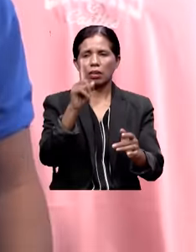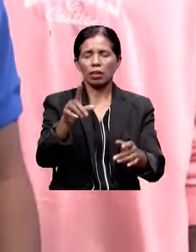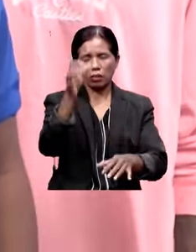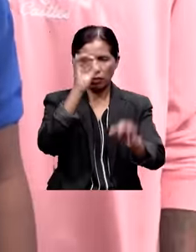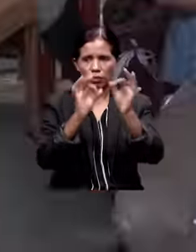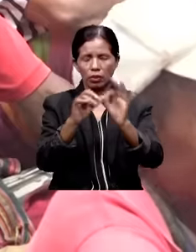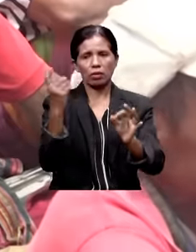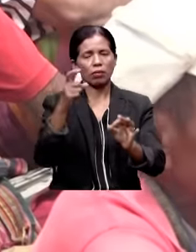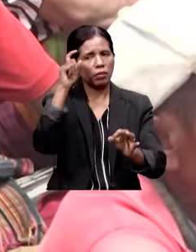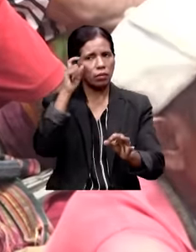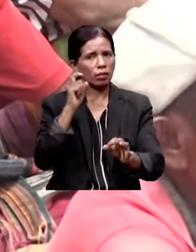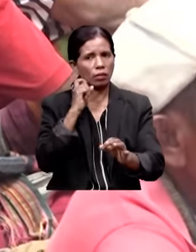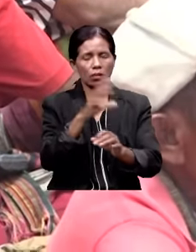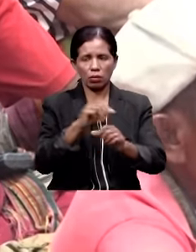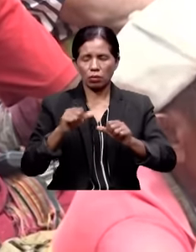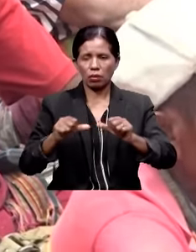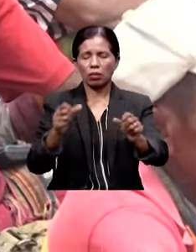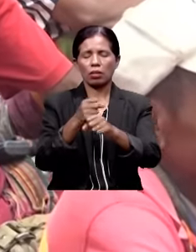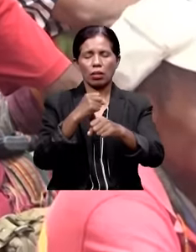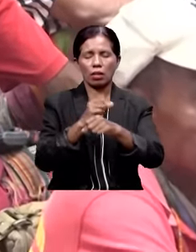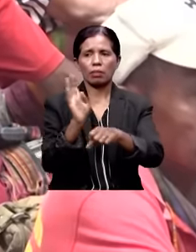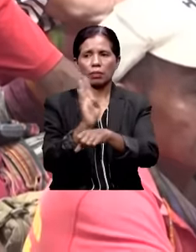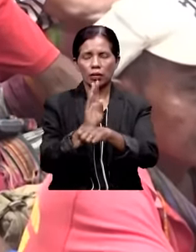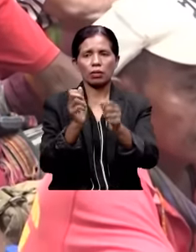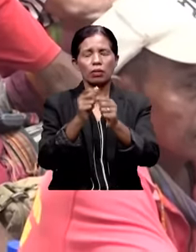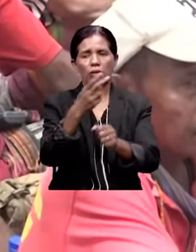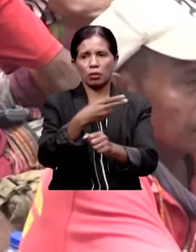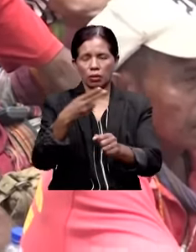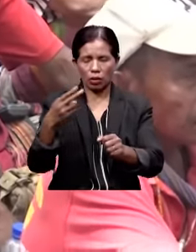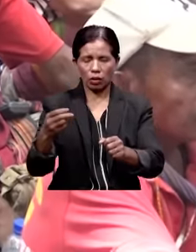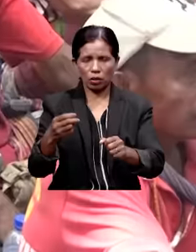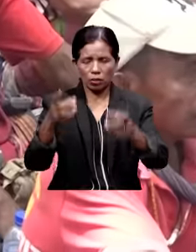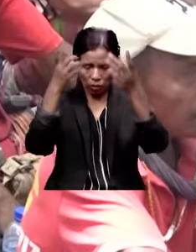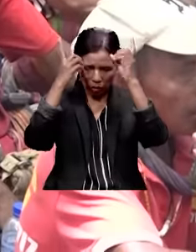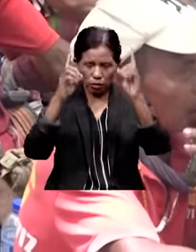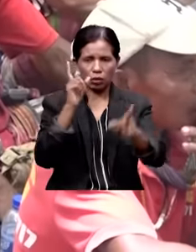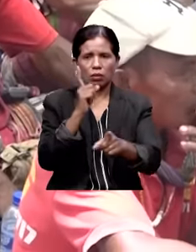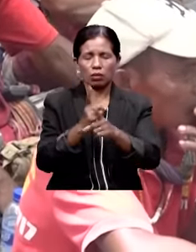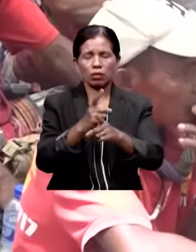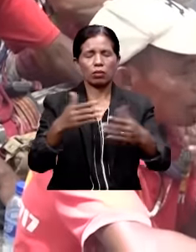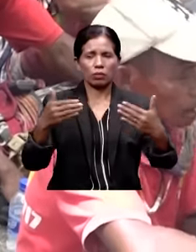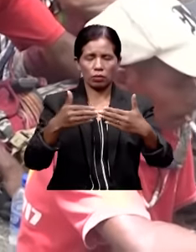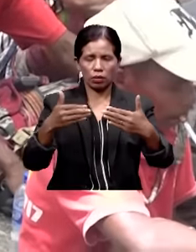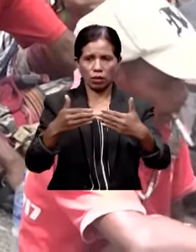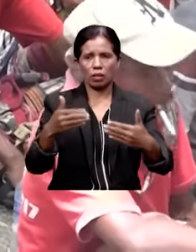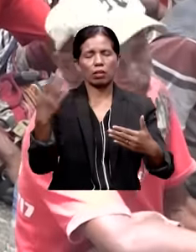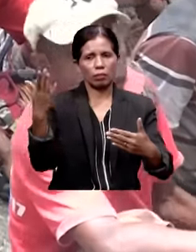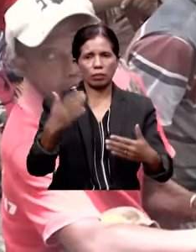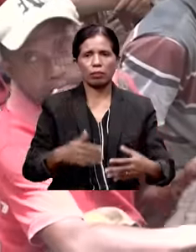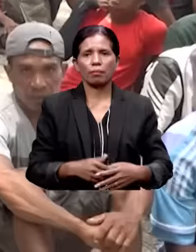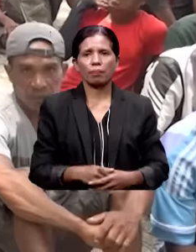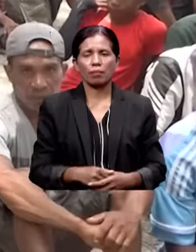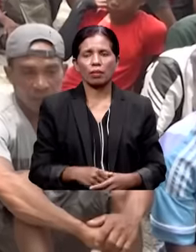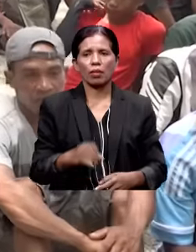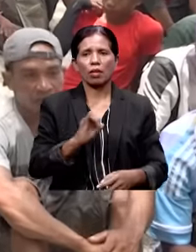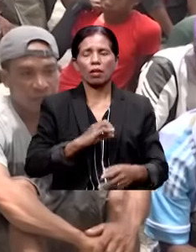na fatin ba sanana, atu continua halo negociação com a Indonésia, ho di bele defini hololos fronteira Nactuca. Agradeço-te por teres